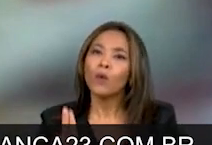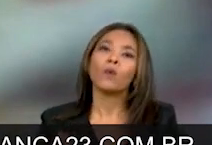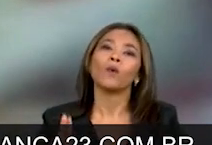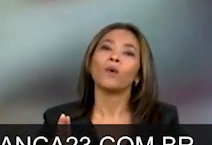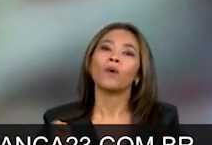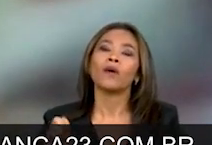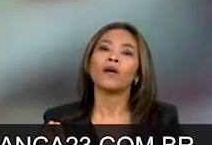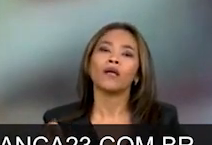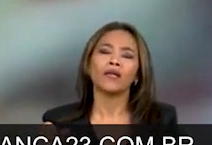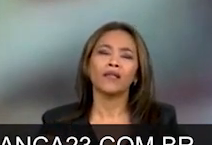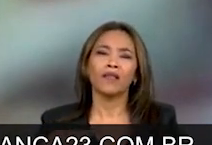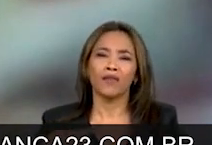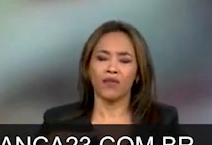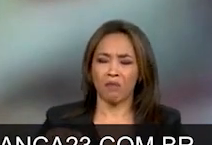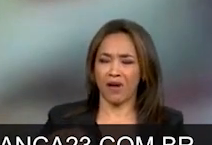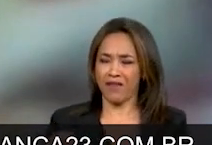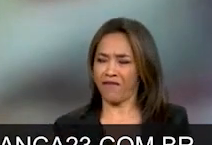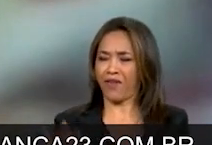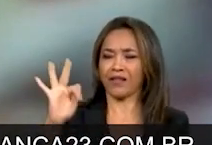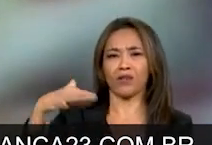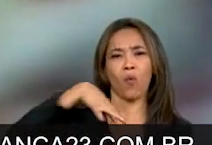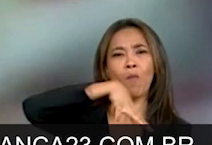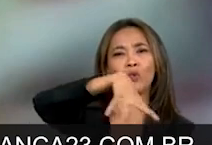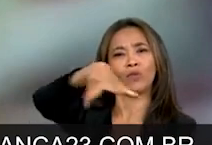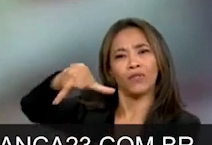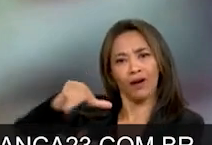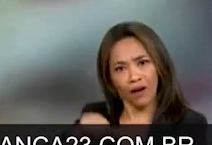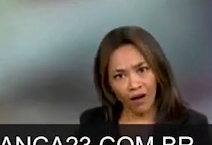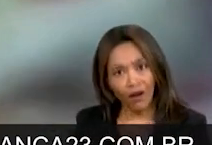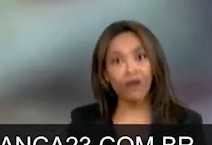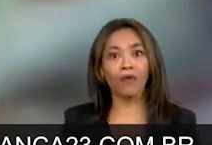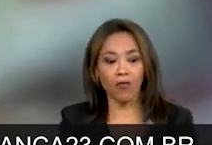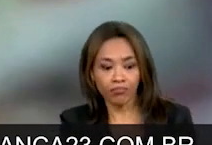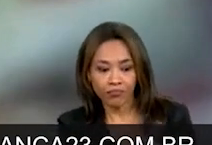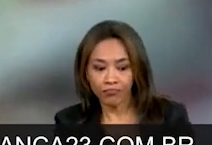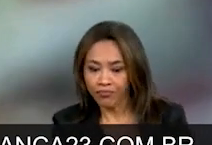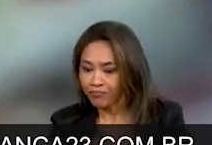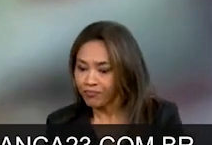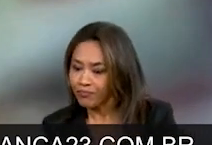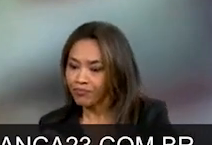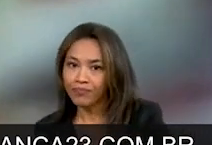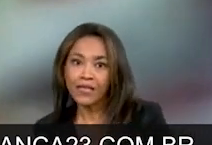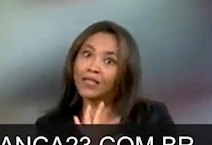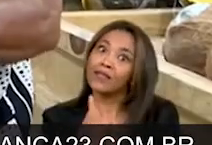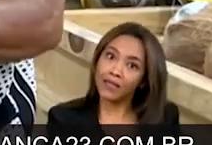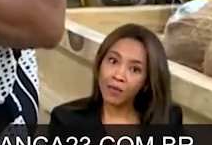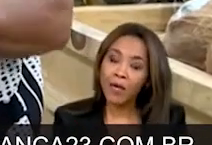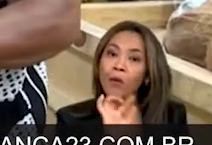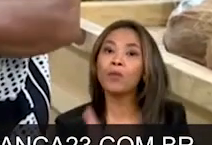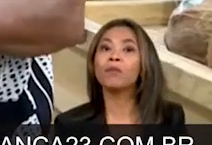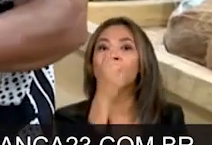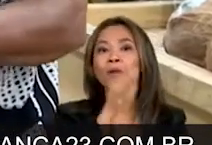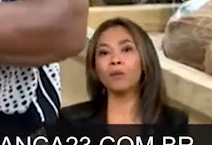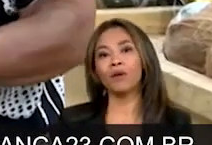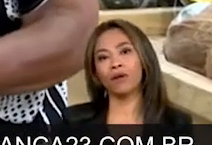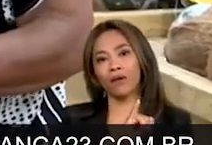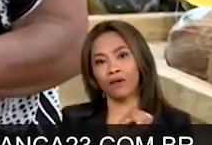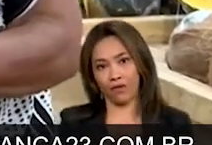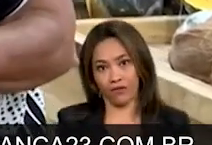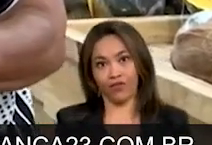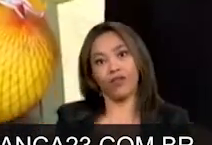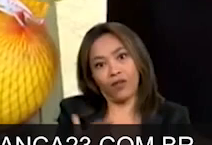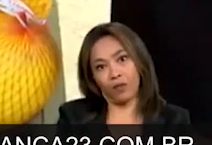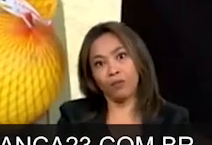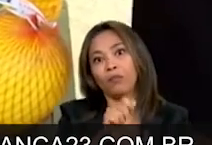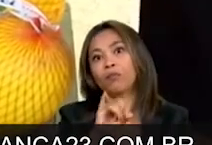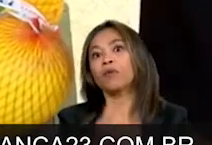nível mundial. E também nós estamos também o primeiro mês do novo governo. A pesquisa mostra que os